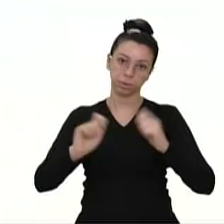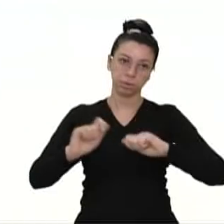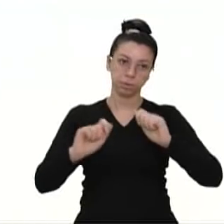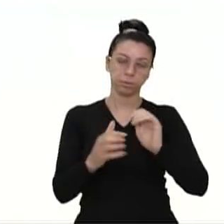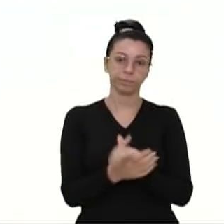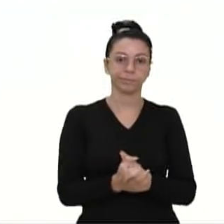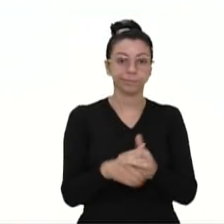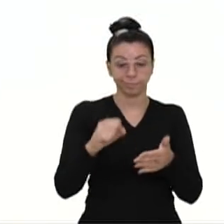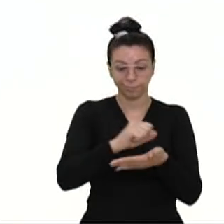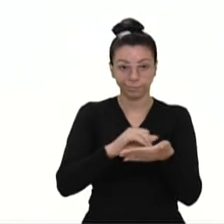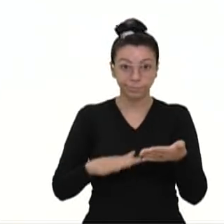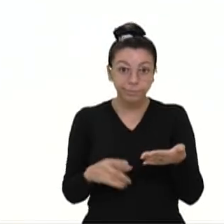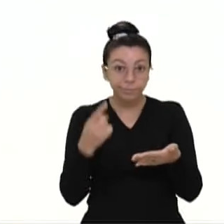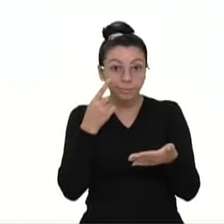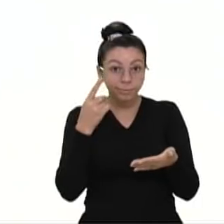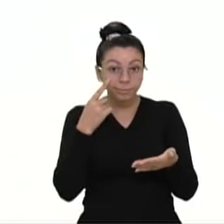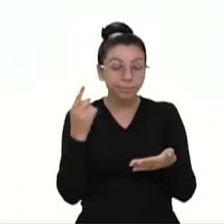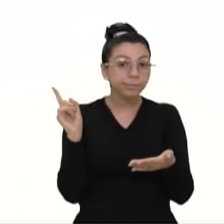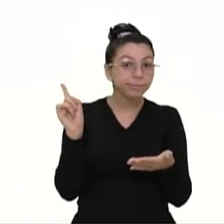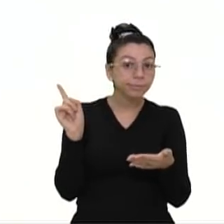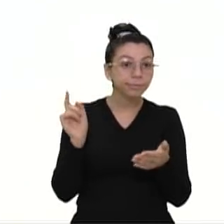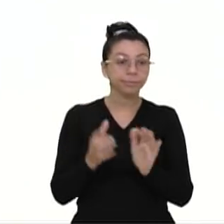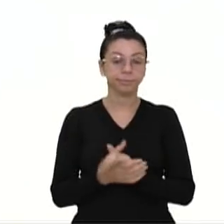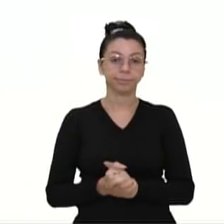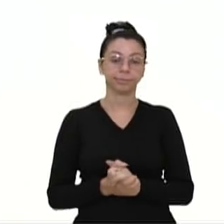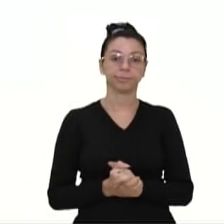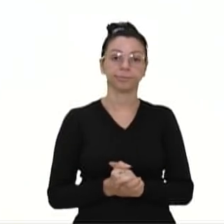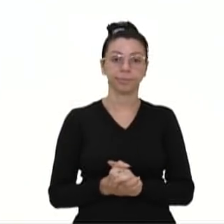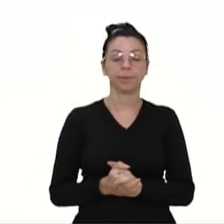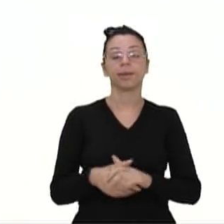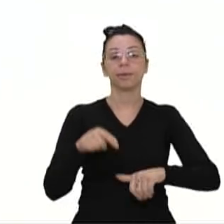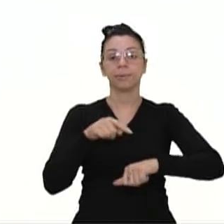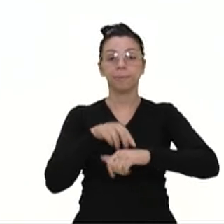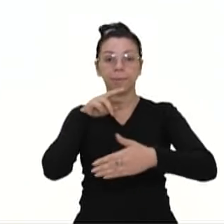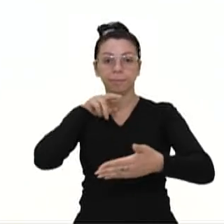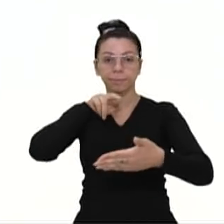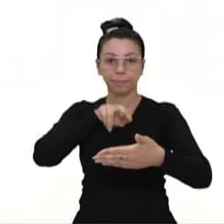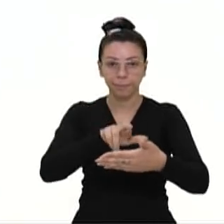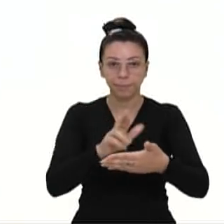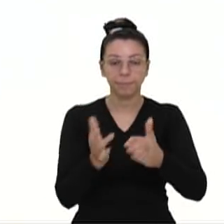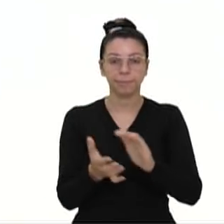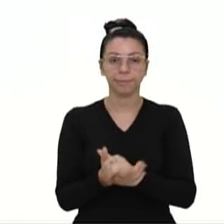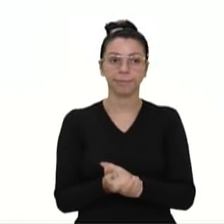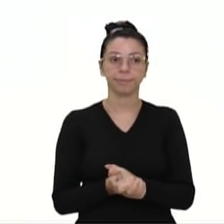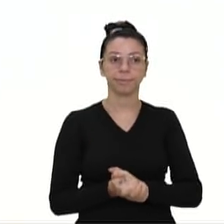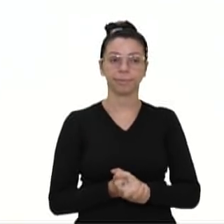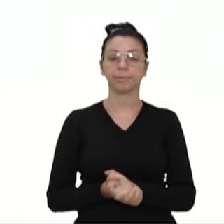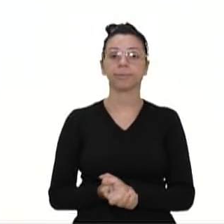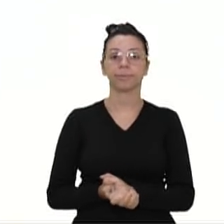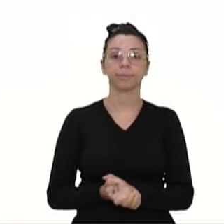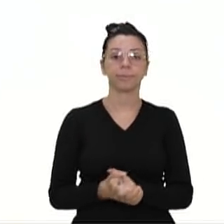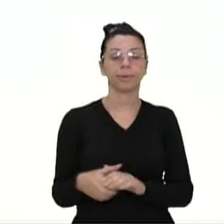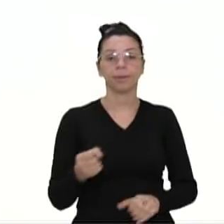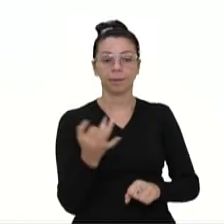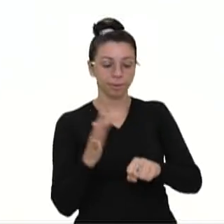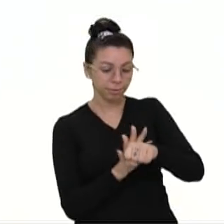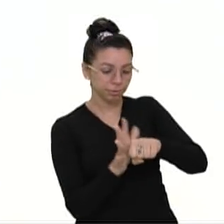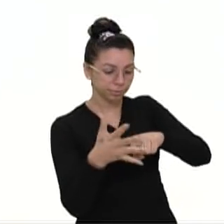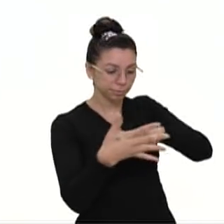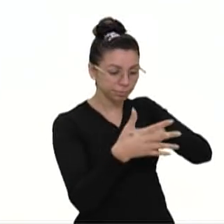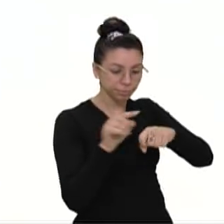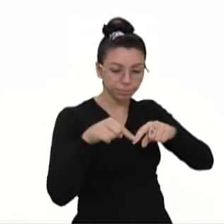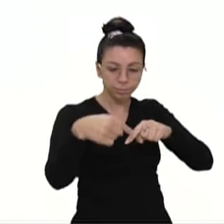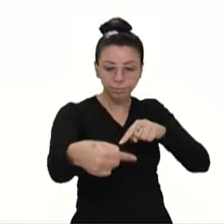Vamos para o exercício para ver os números, entender dos números? Você vai ter um tempinho para resolver. Determina o número de casos de coronavírus após